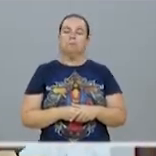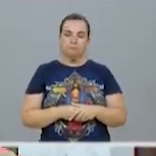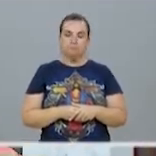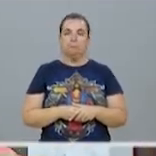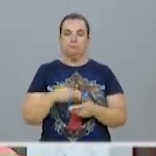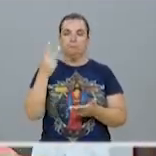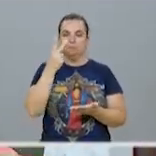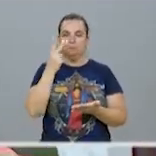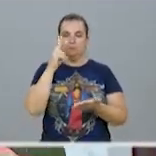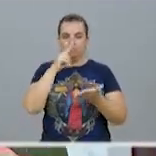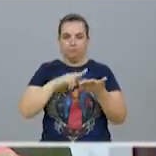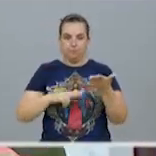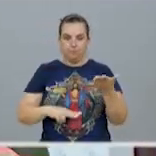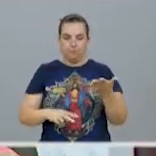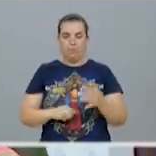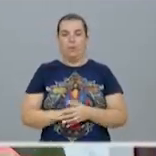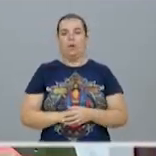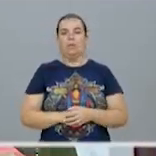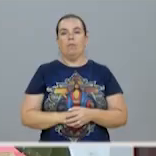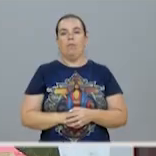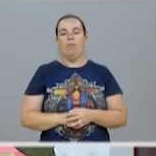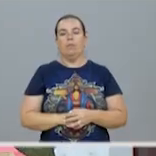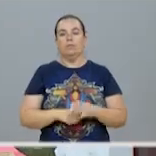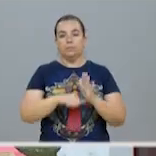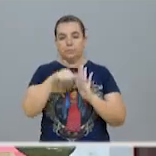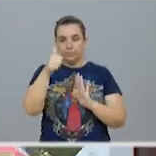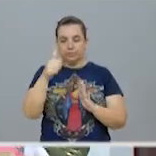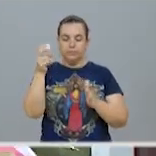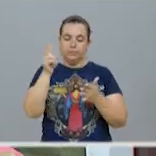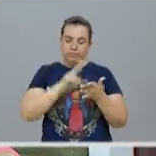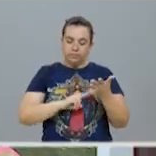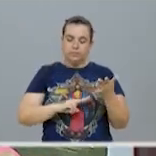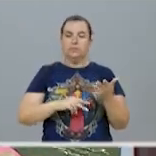Veja, na primeira leitura e na segunda: